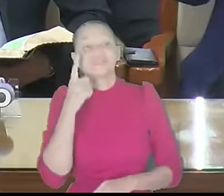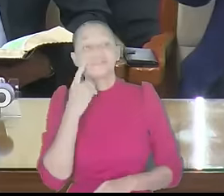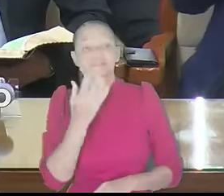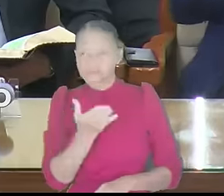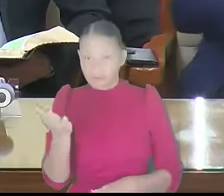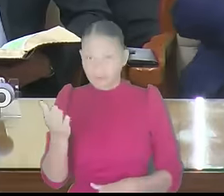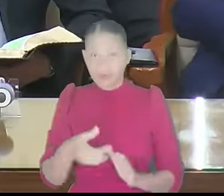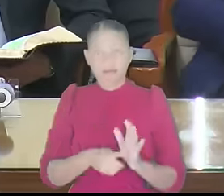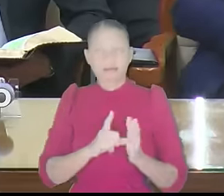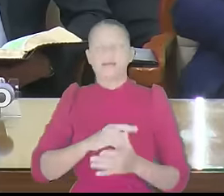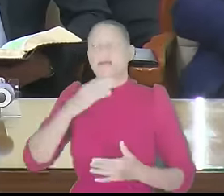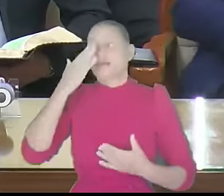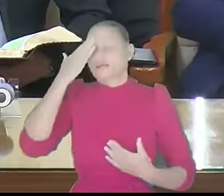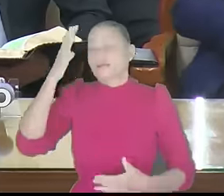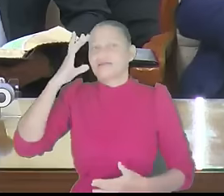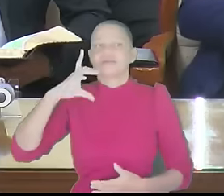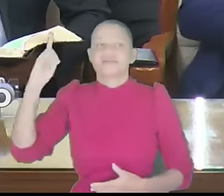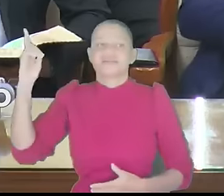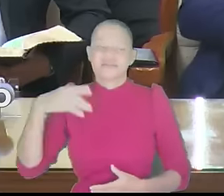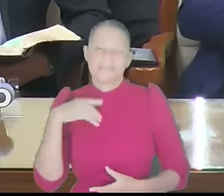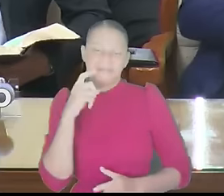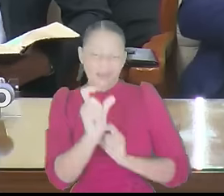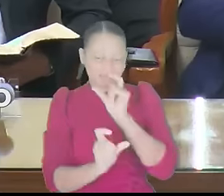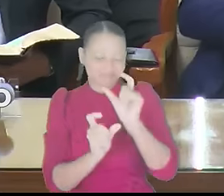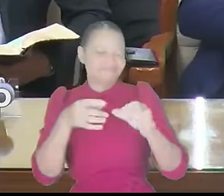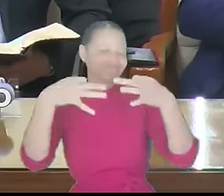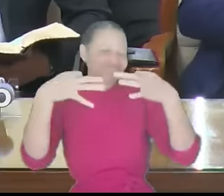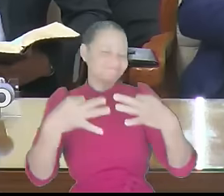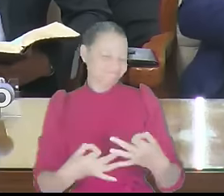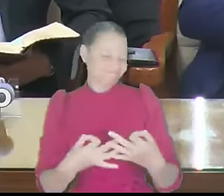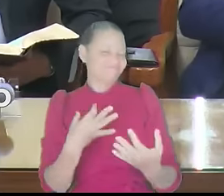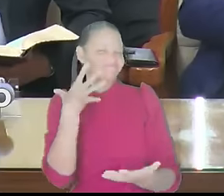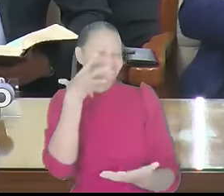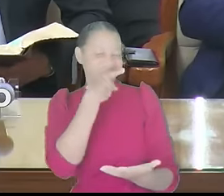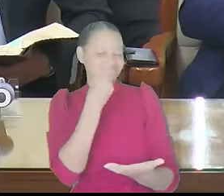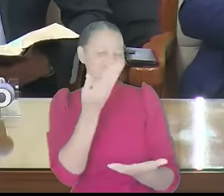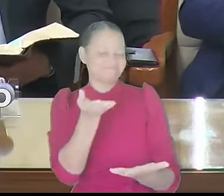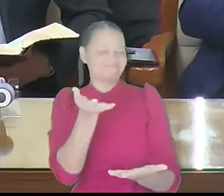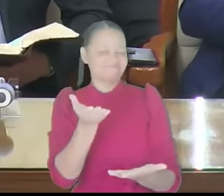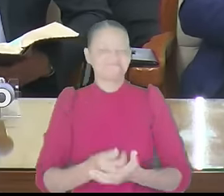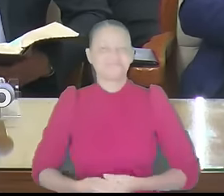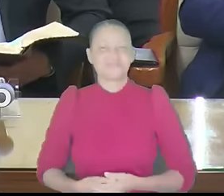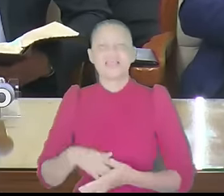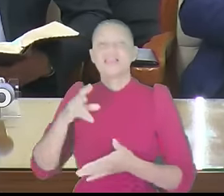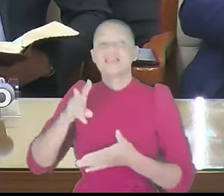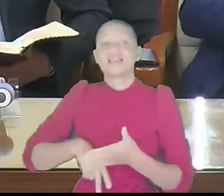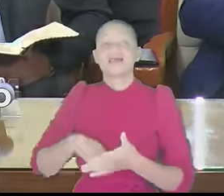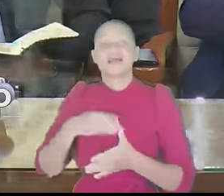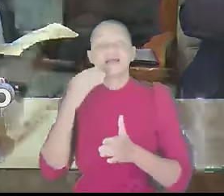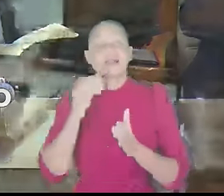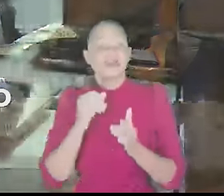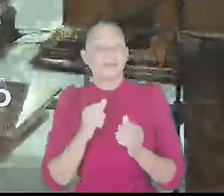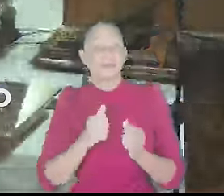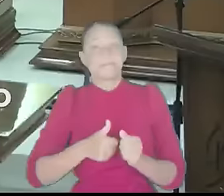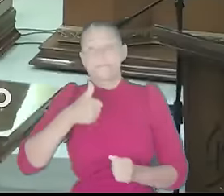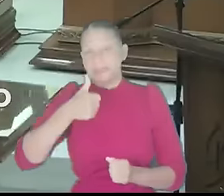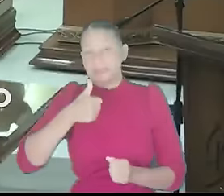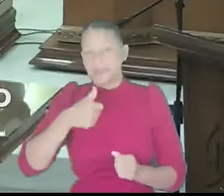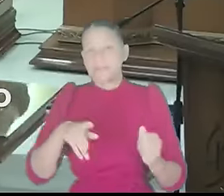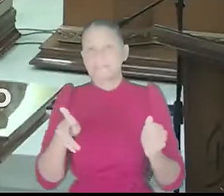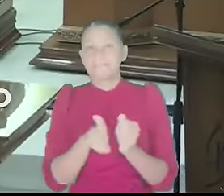dizendo. Graças a Deus não foi perdido o meu elogio, não. Glória a Deus. Leia, por favor, 3:15, de primeira carta de São